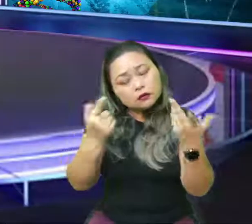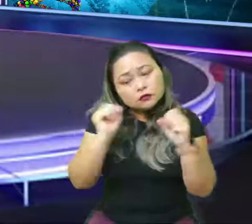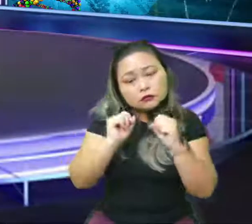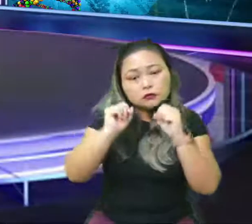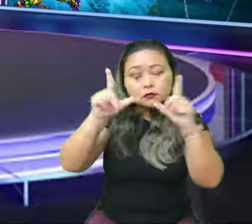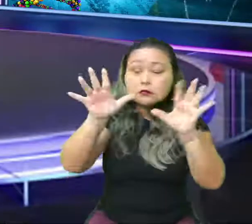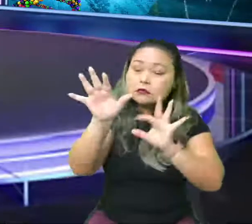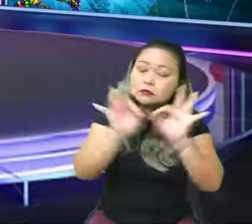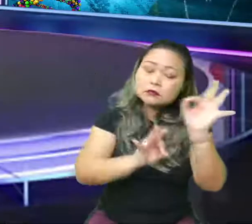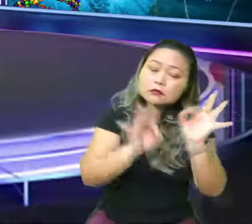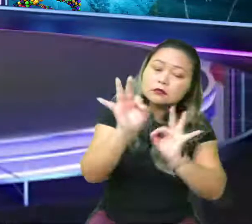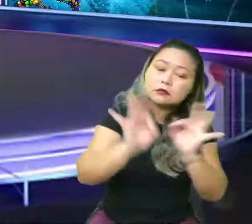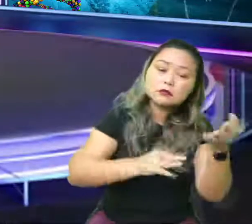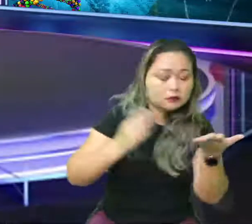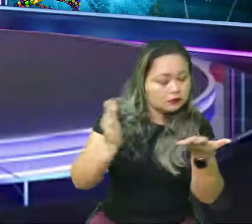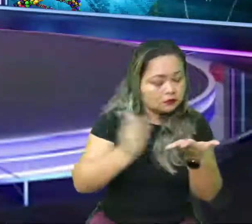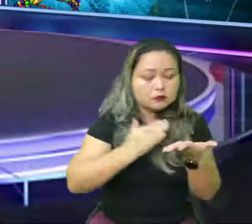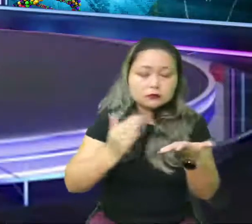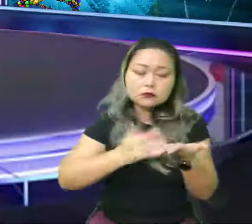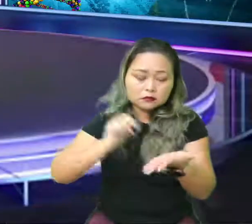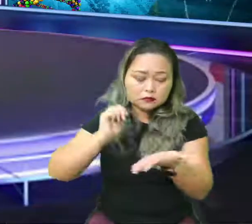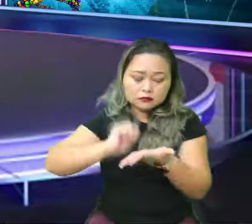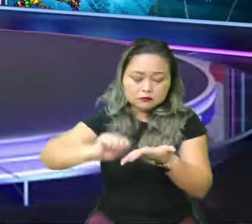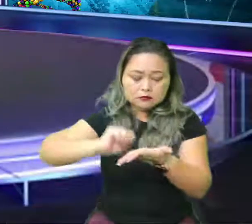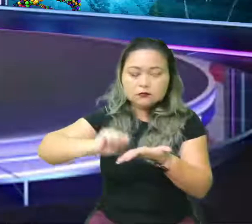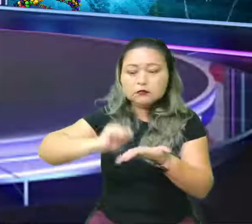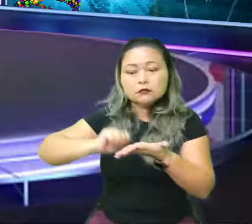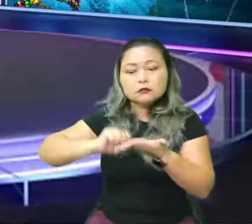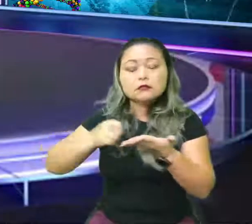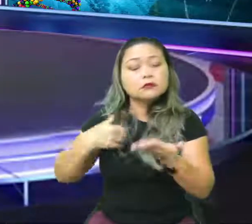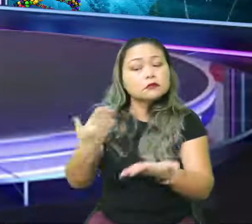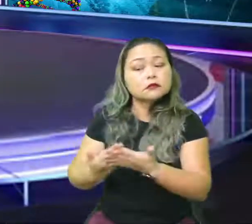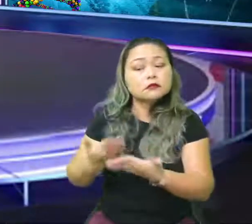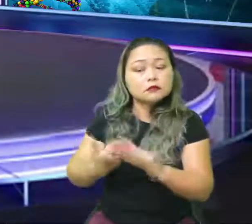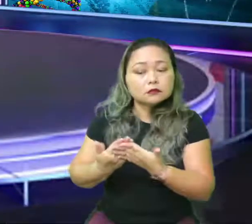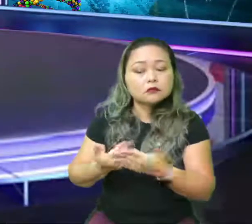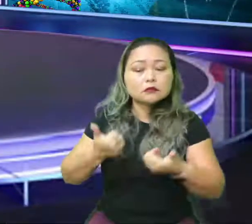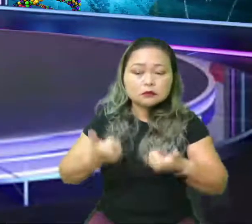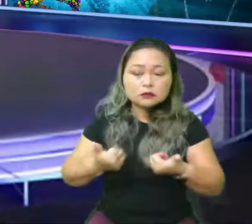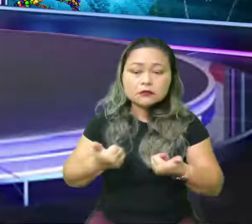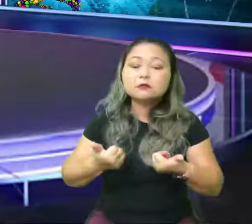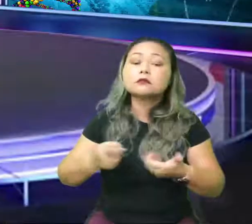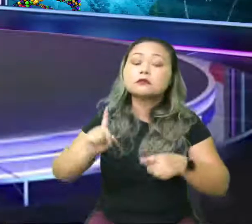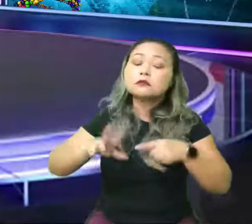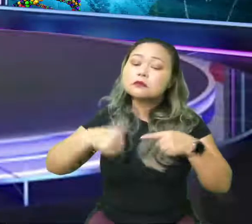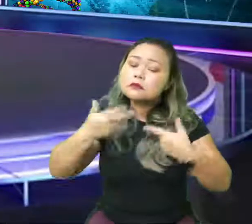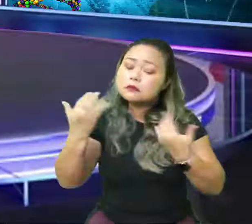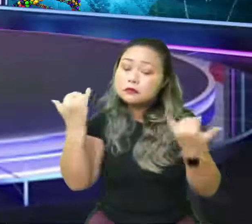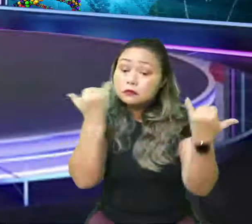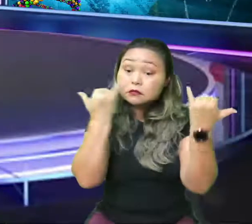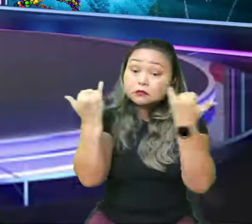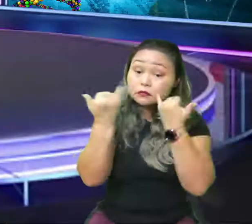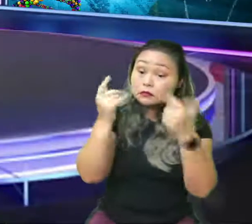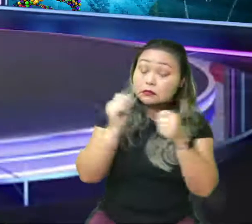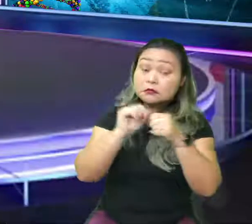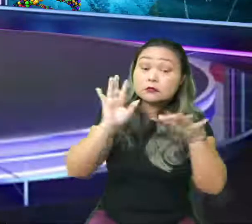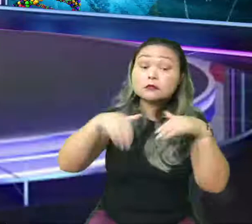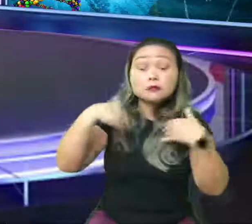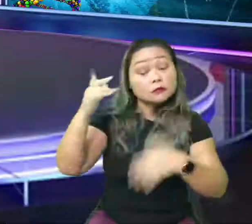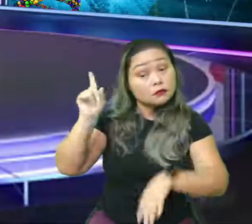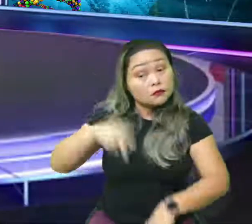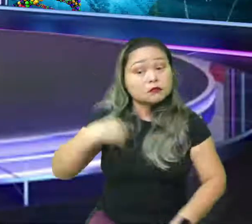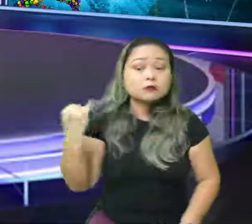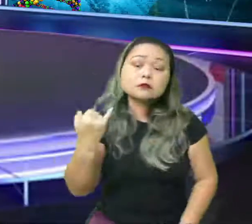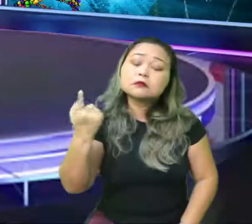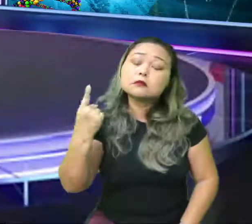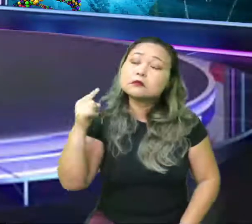aí, organiza o seu caderno de anotações, caderno de estudo, tá bom? Porque são algumas informações que são muito